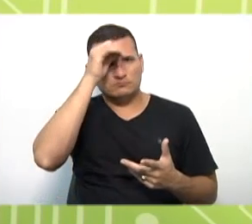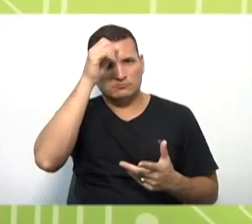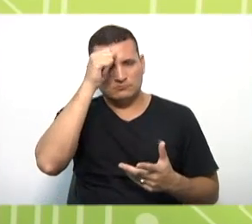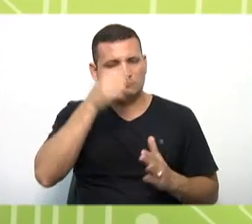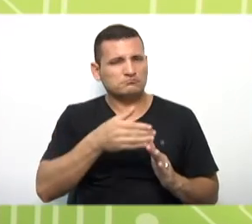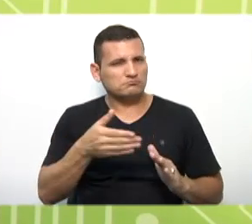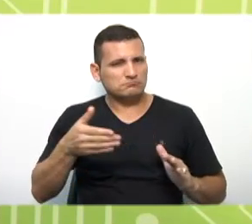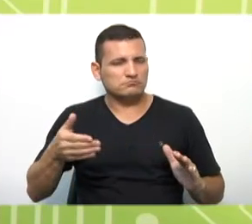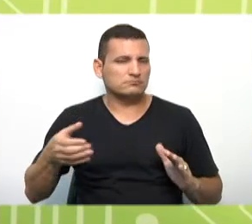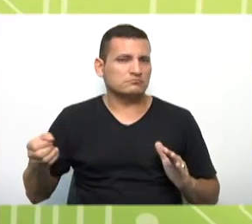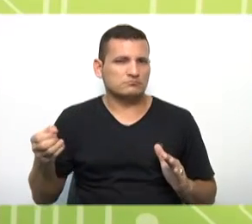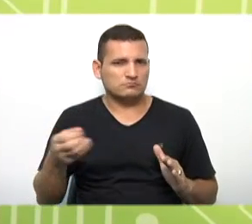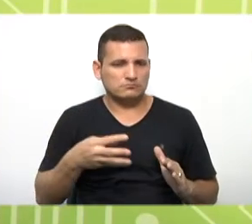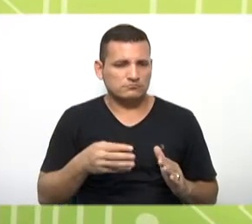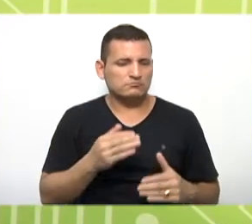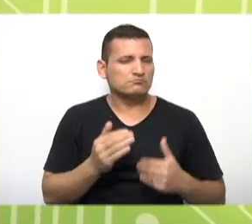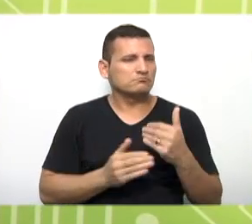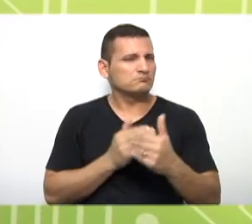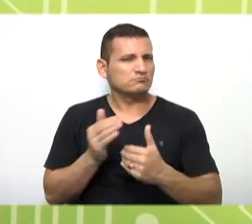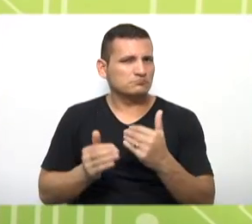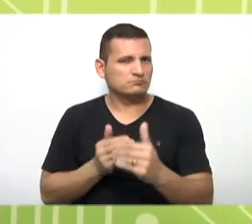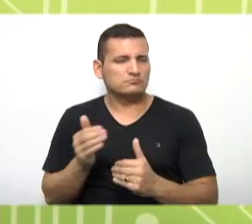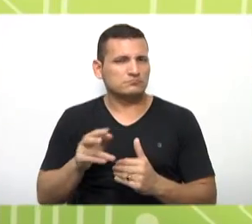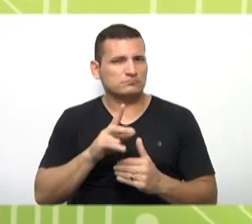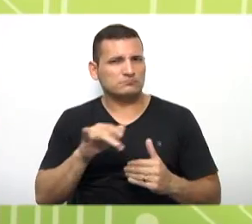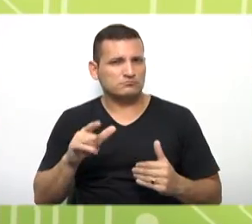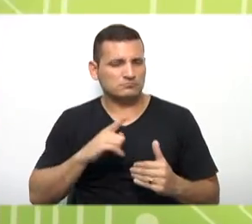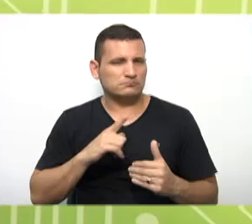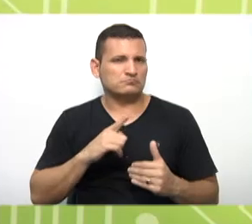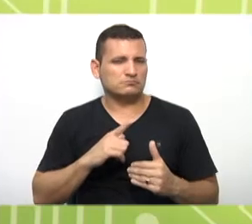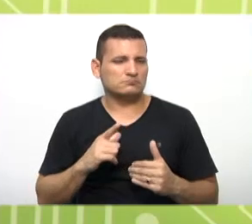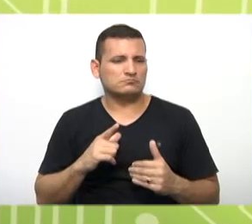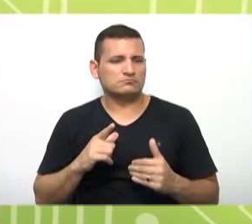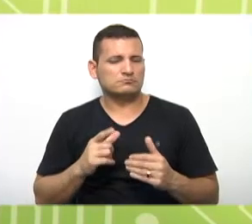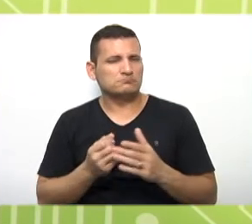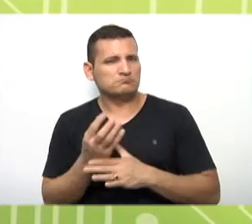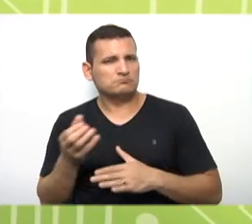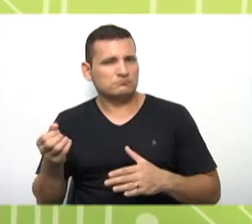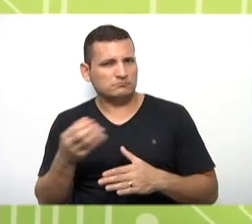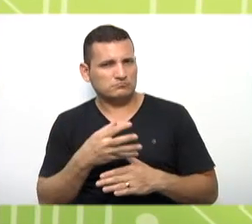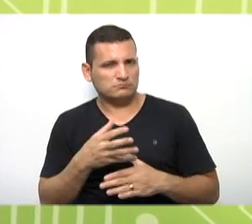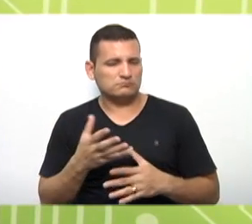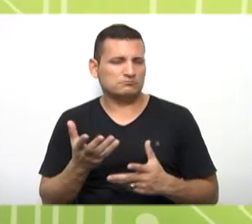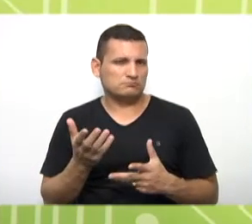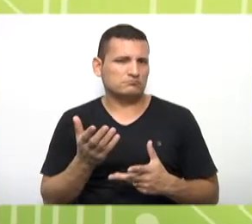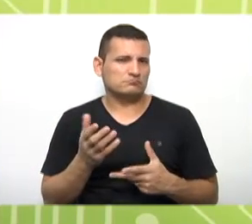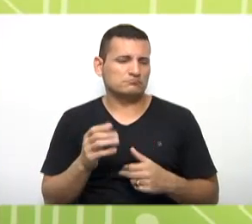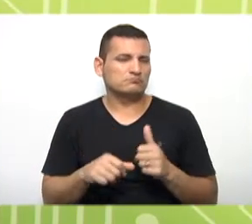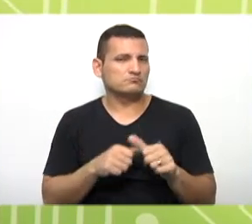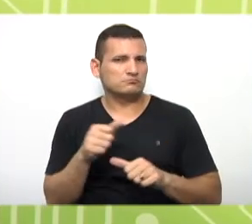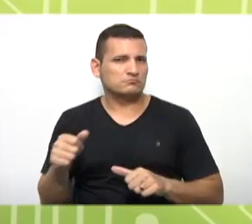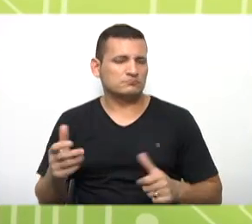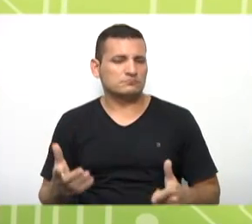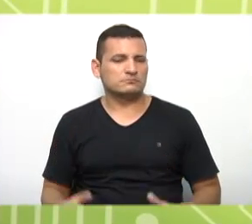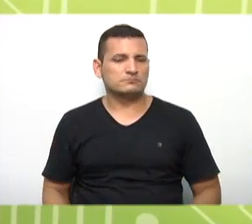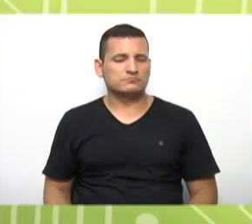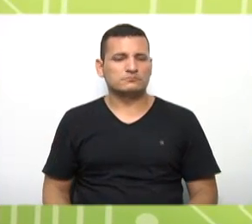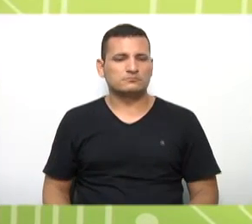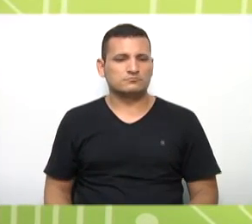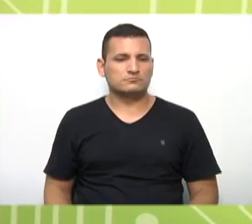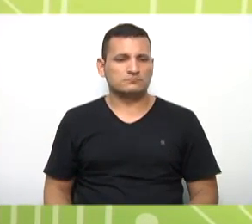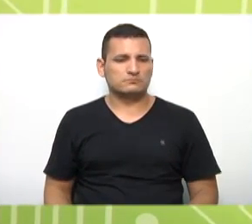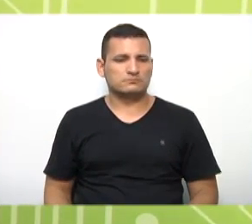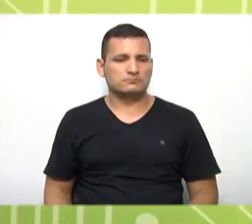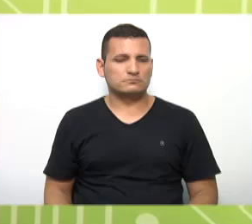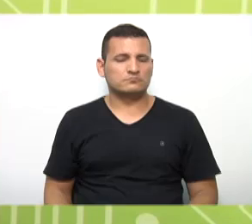aprendizagem novo, um processo que vai gerar algo novo em relação à mudança. E aí, a